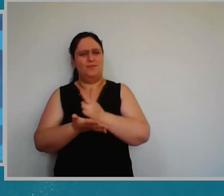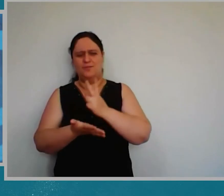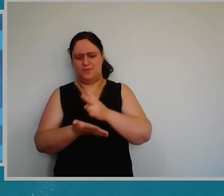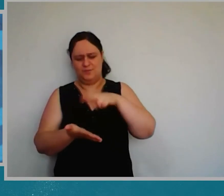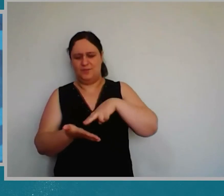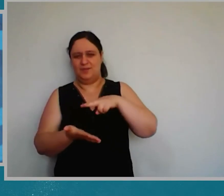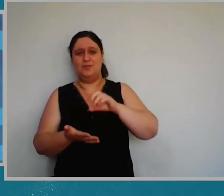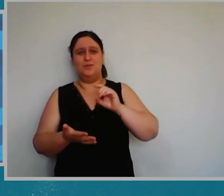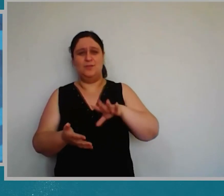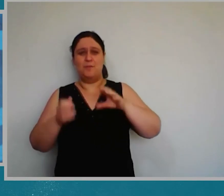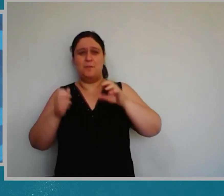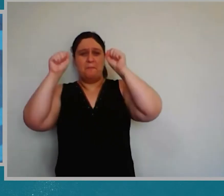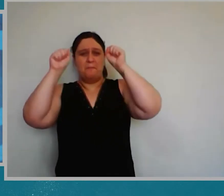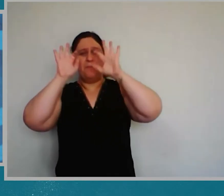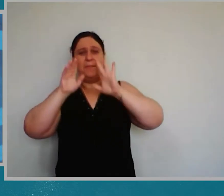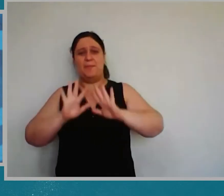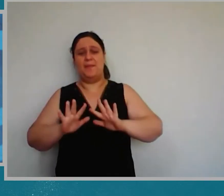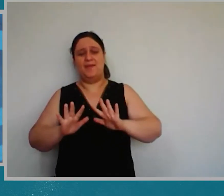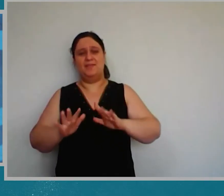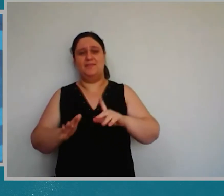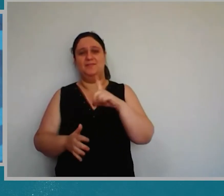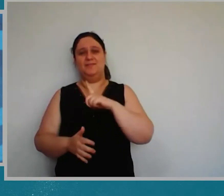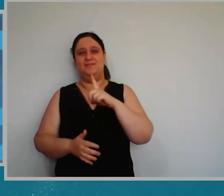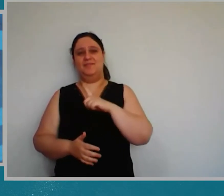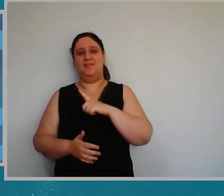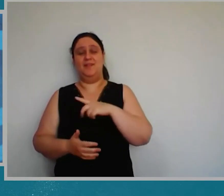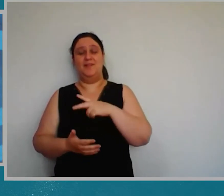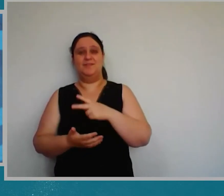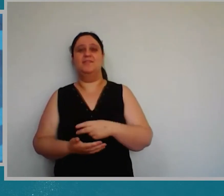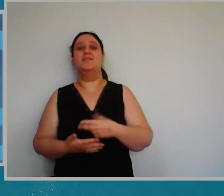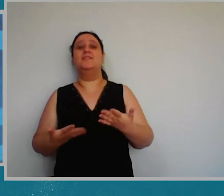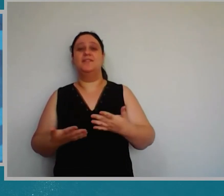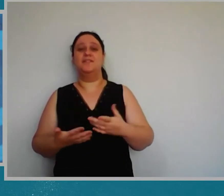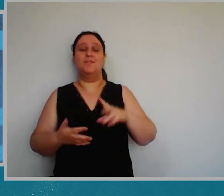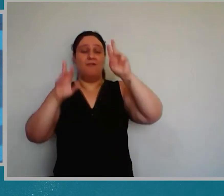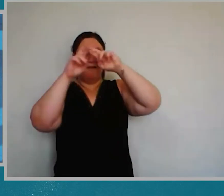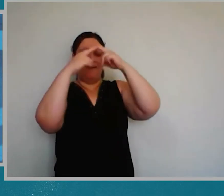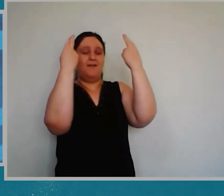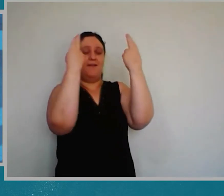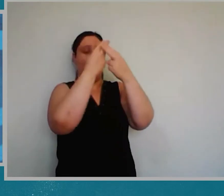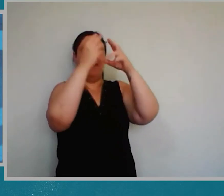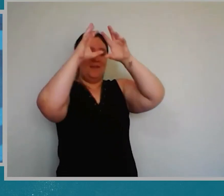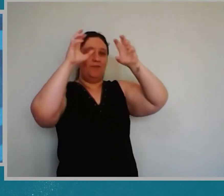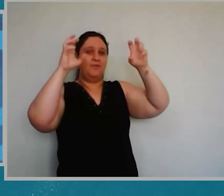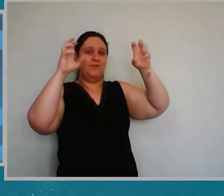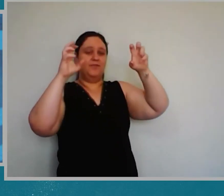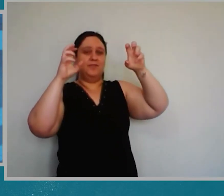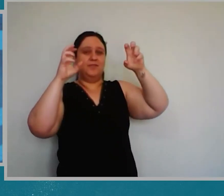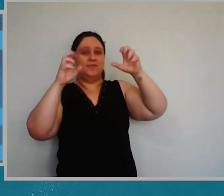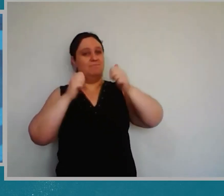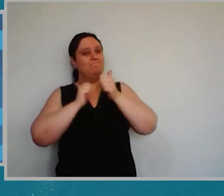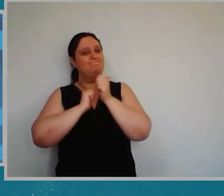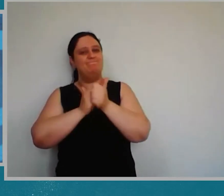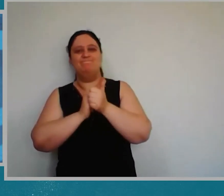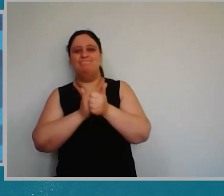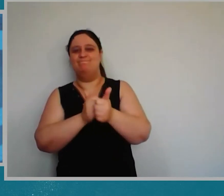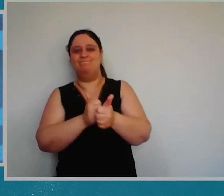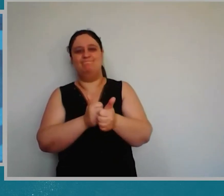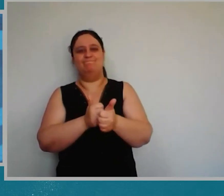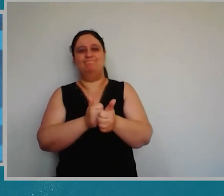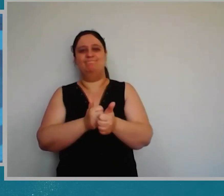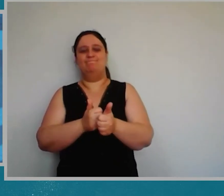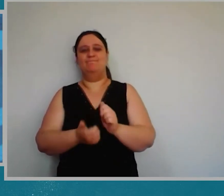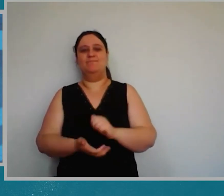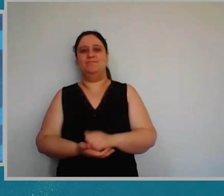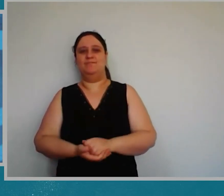aqui. Vamos seguir o caminho do Rei do Reino dos Céus. Aqui na terra ele não ficou sentado no